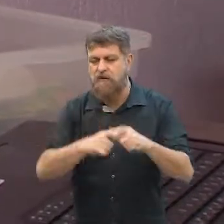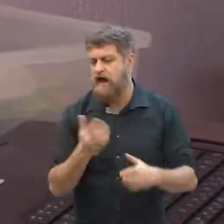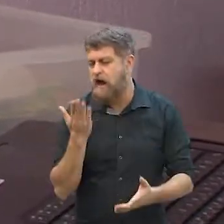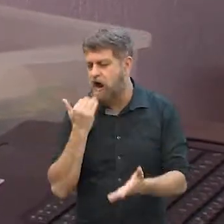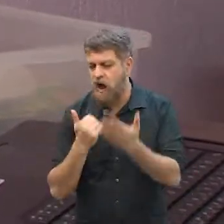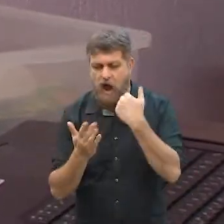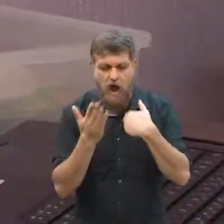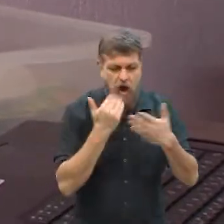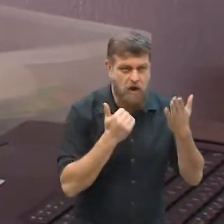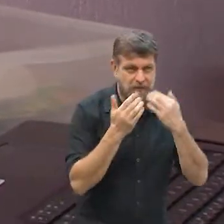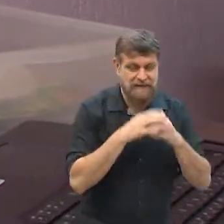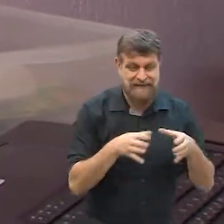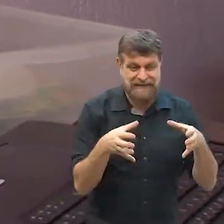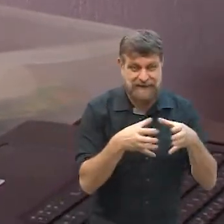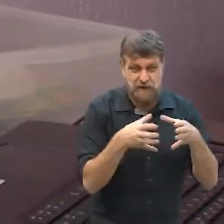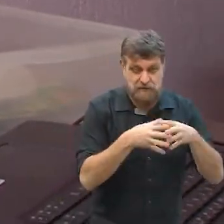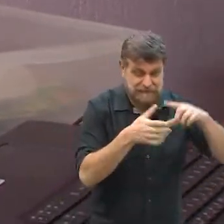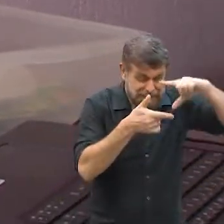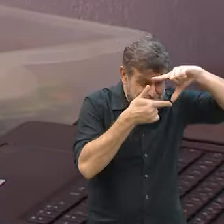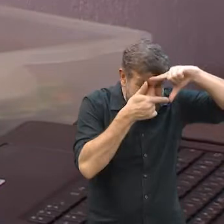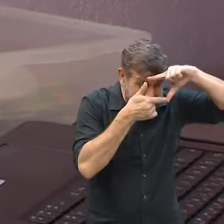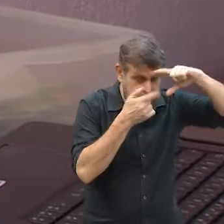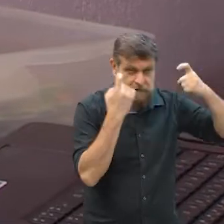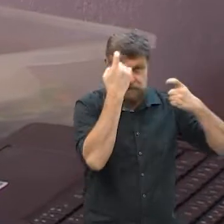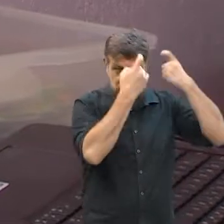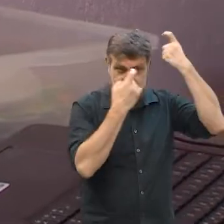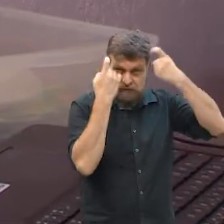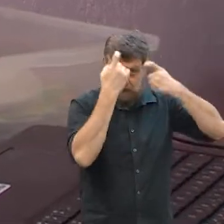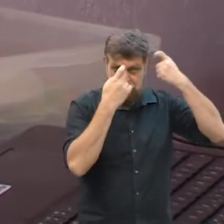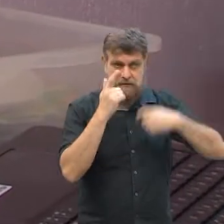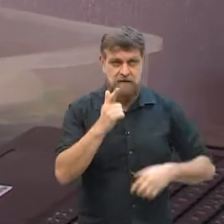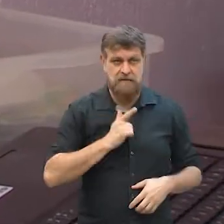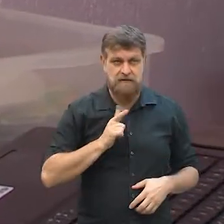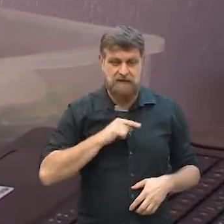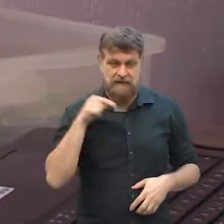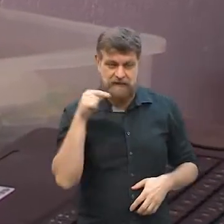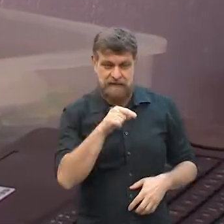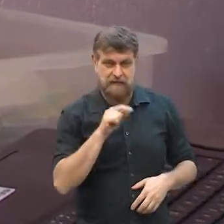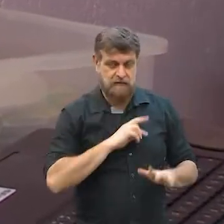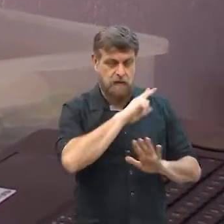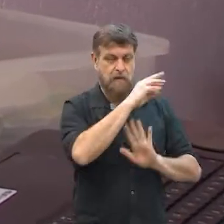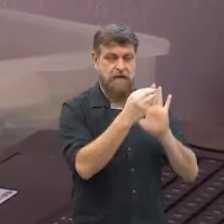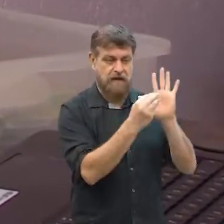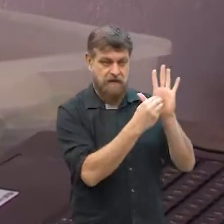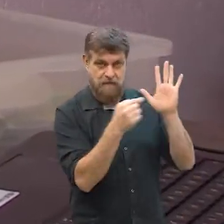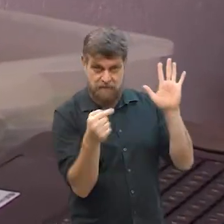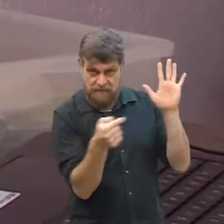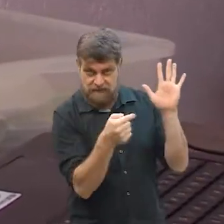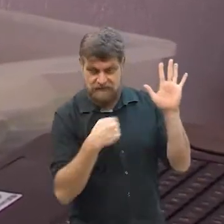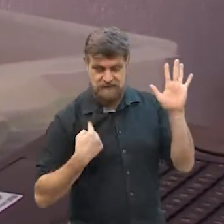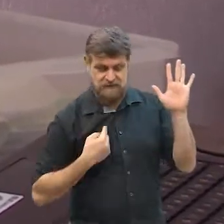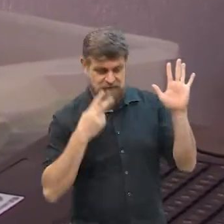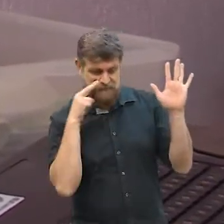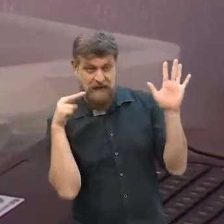e grupos extremamente preocupados. A gente tem visto, até com o meio ambiente, nós temos visto